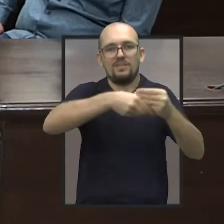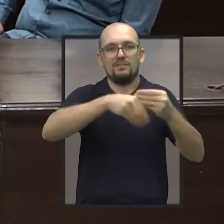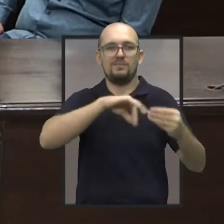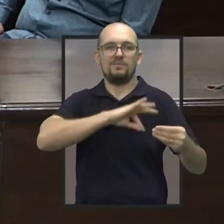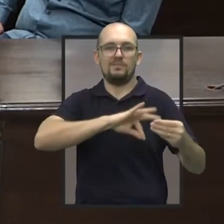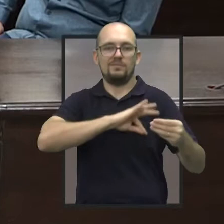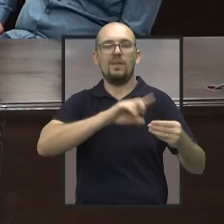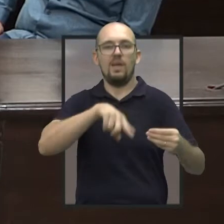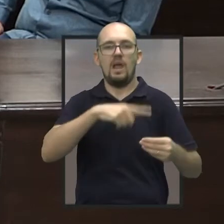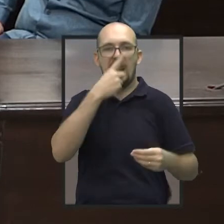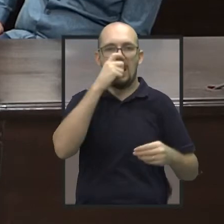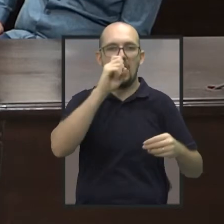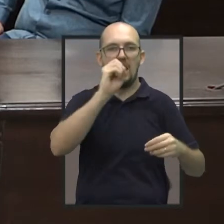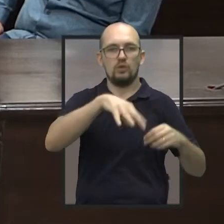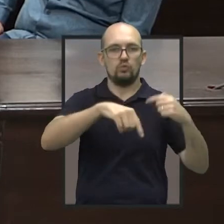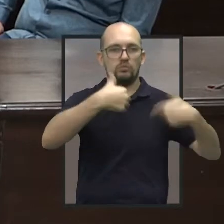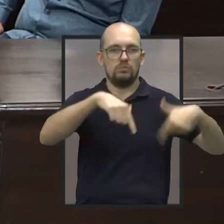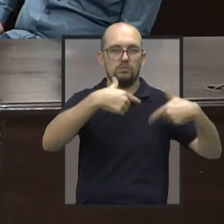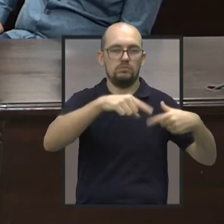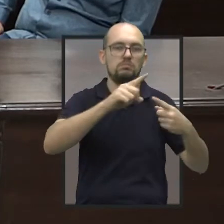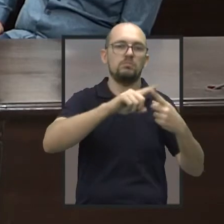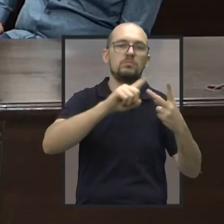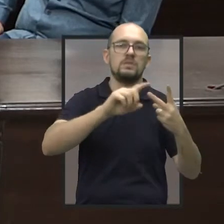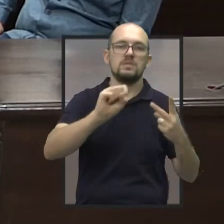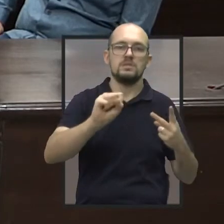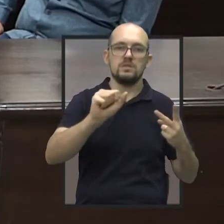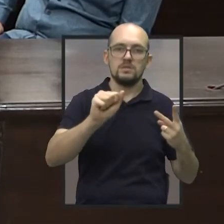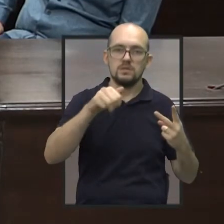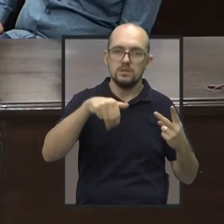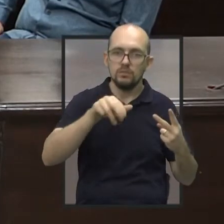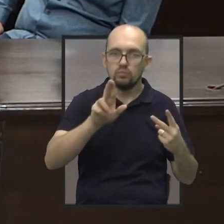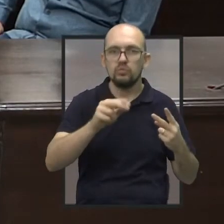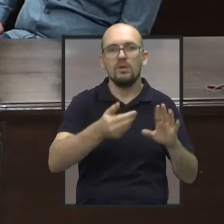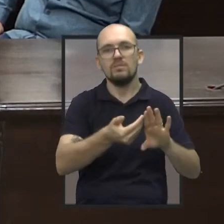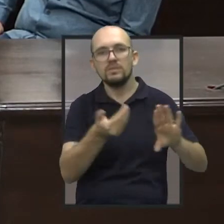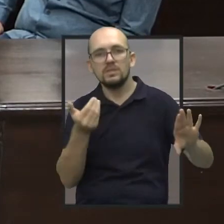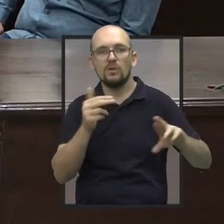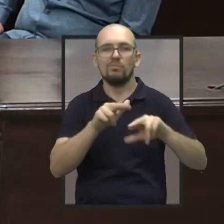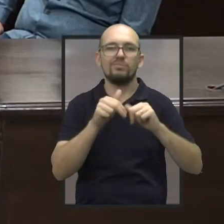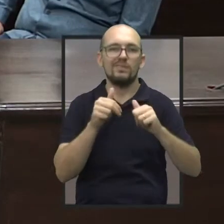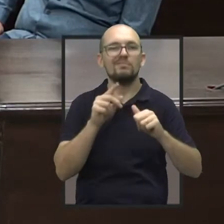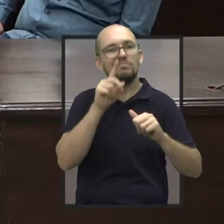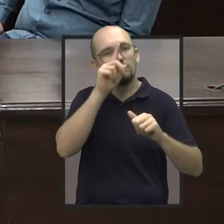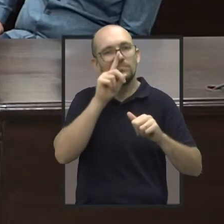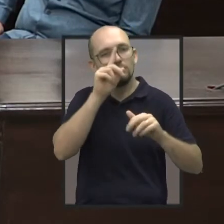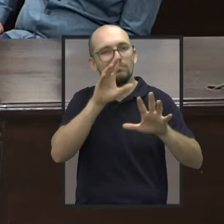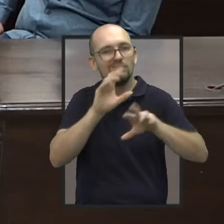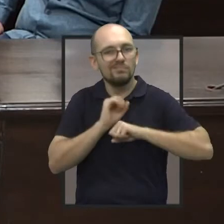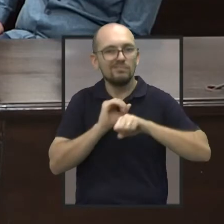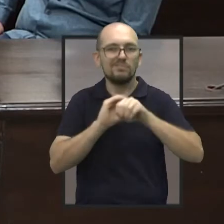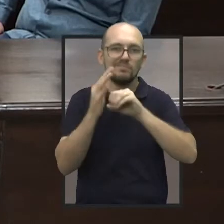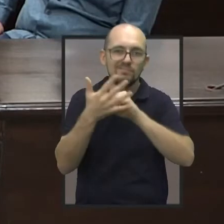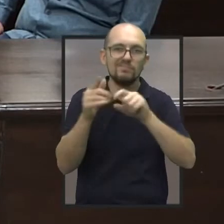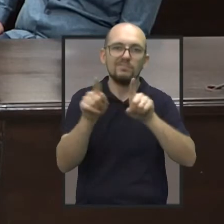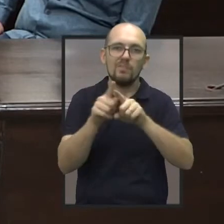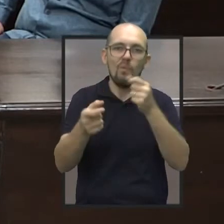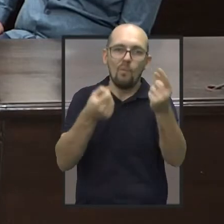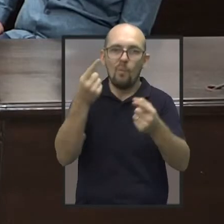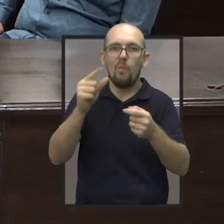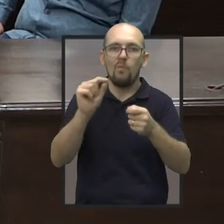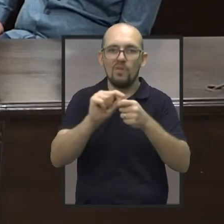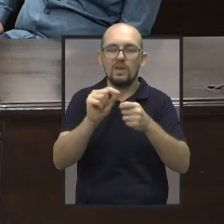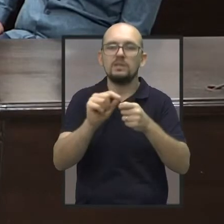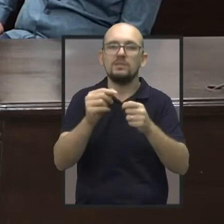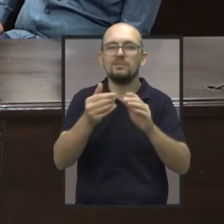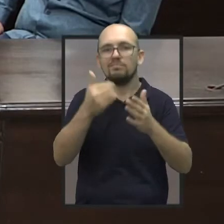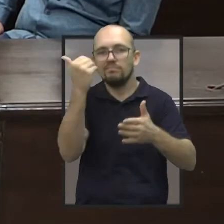do SAMU, que tinham sido afastados por fazerem parte do grupo de risco, ou até mesmo por terem pegado a doença.